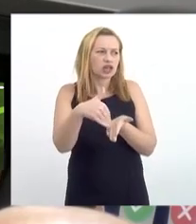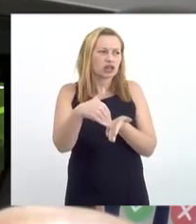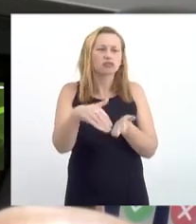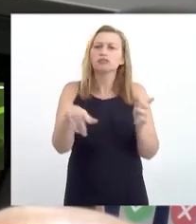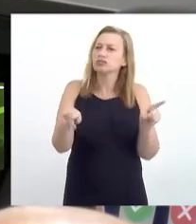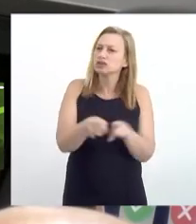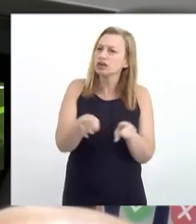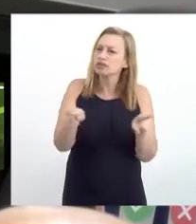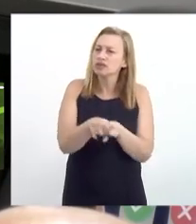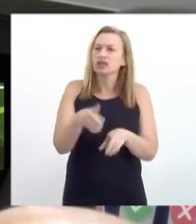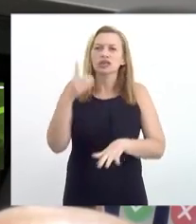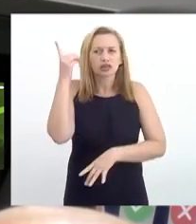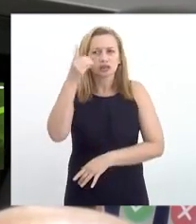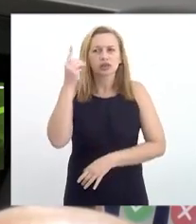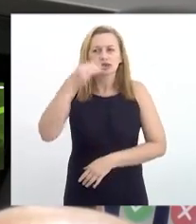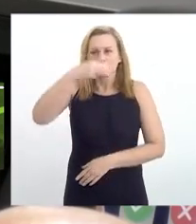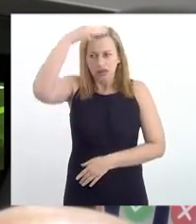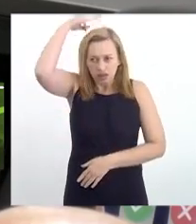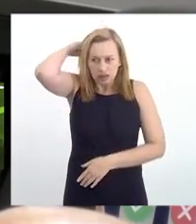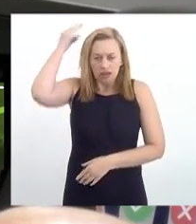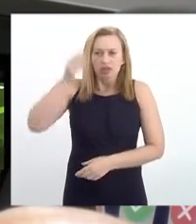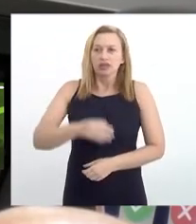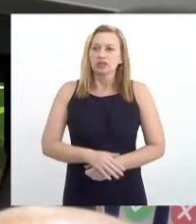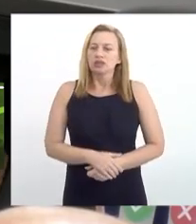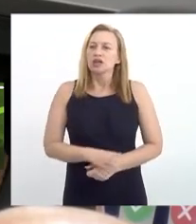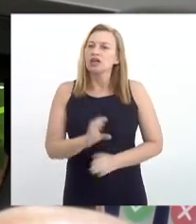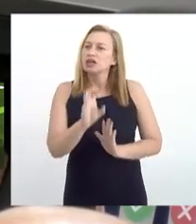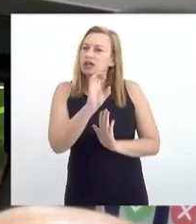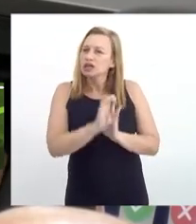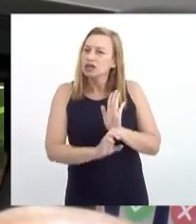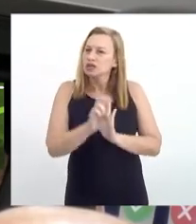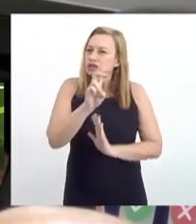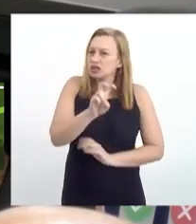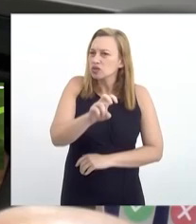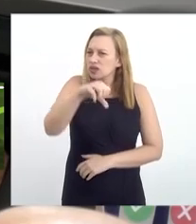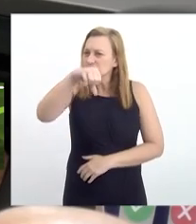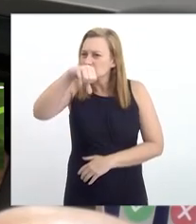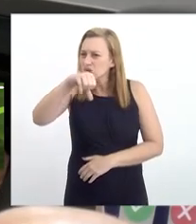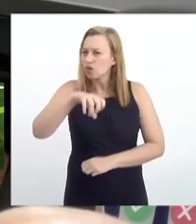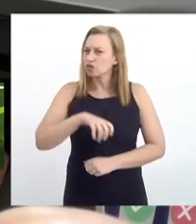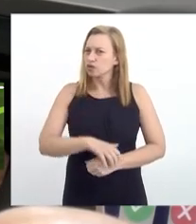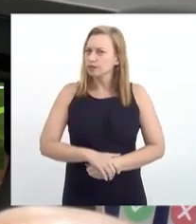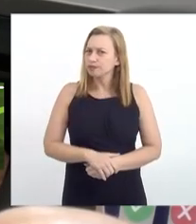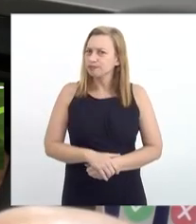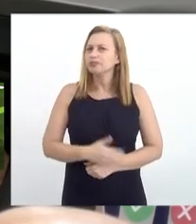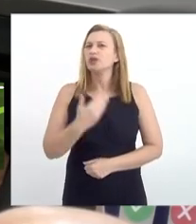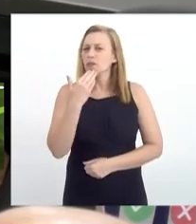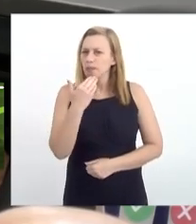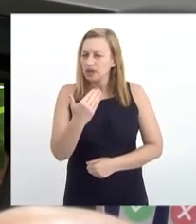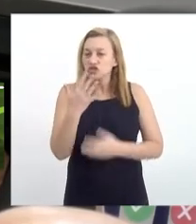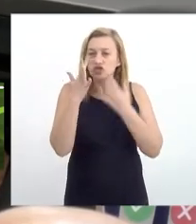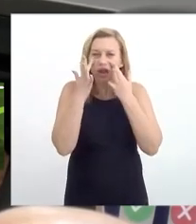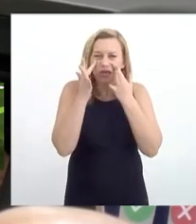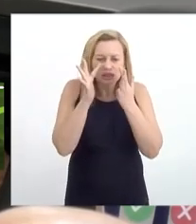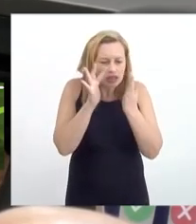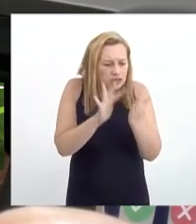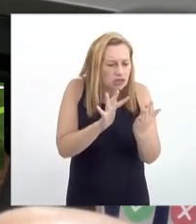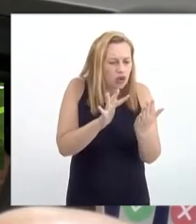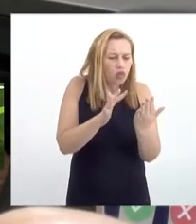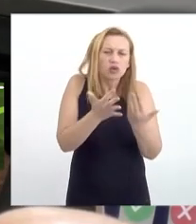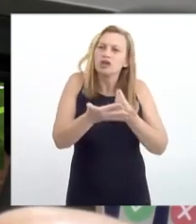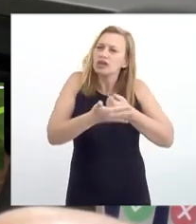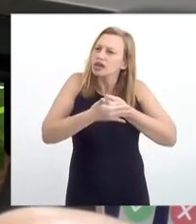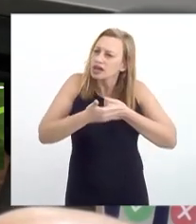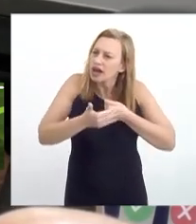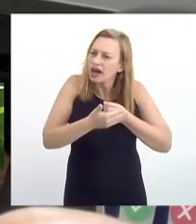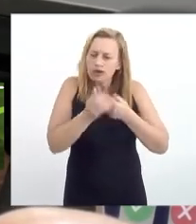também do deputado Márcio Pacheco, que é a emenda 59. eu queria pedir muita atenção e muito carinho